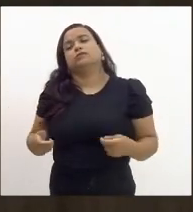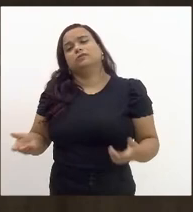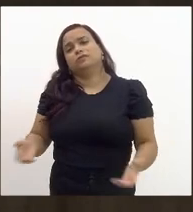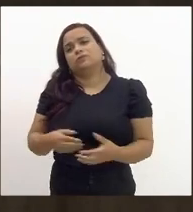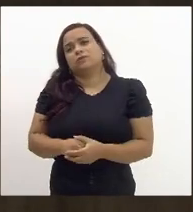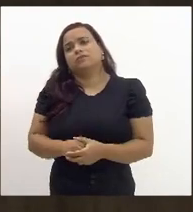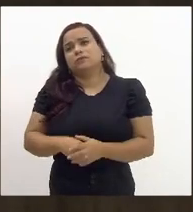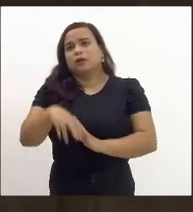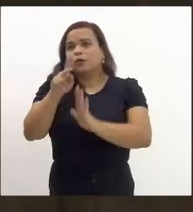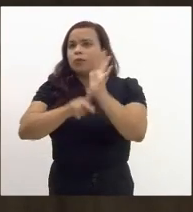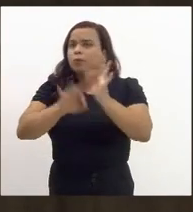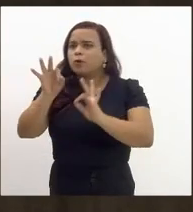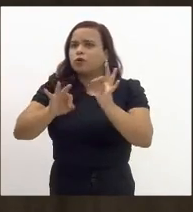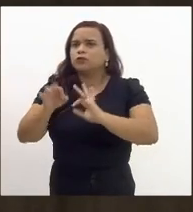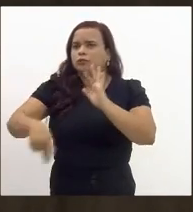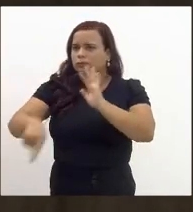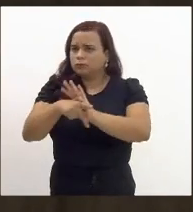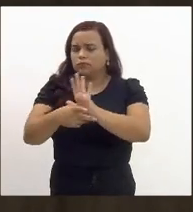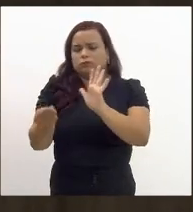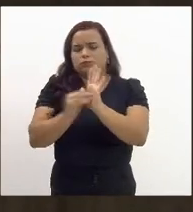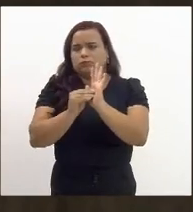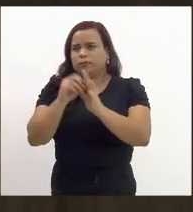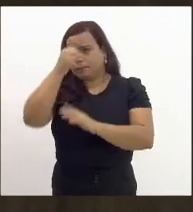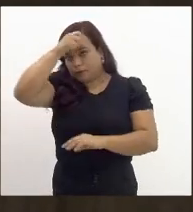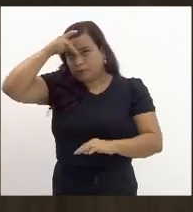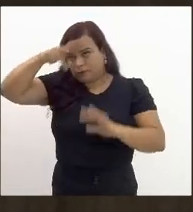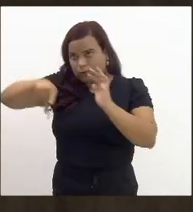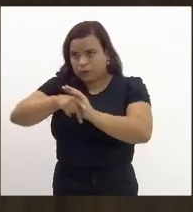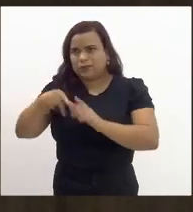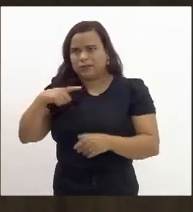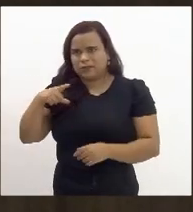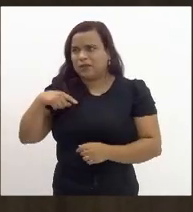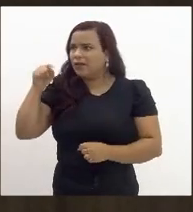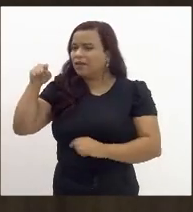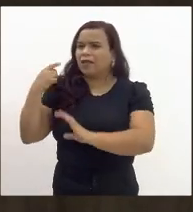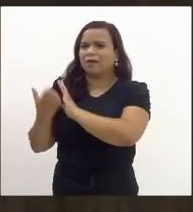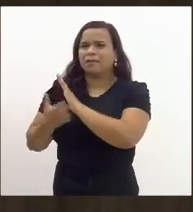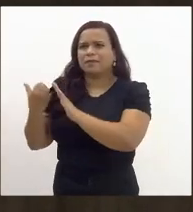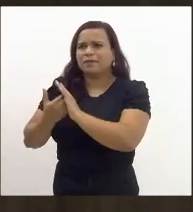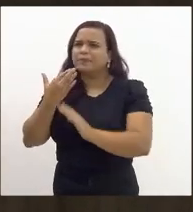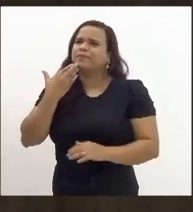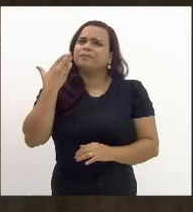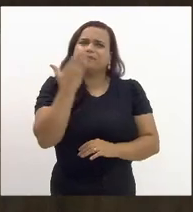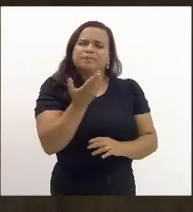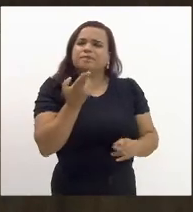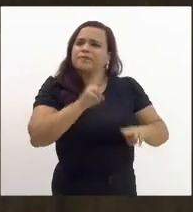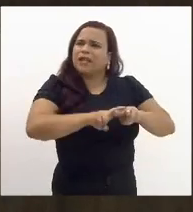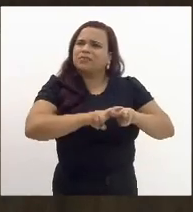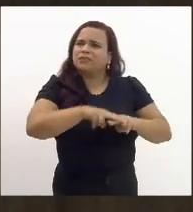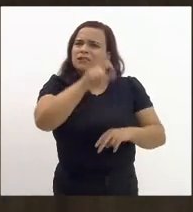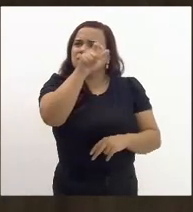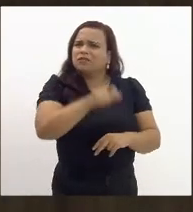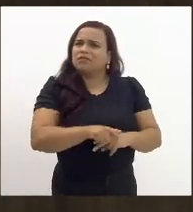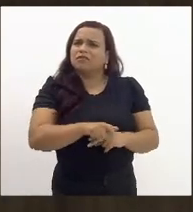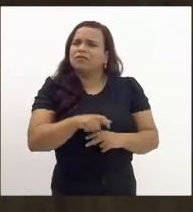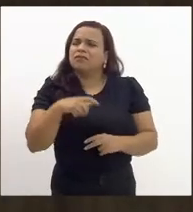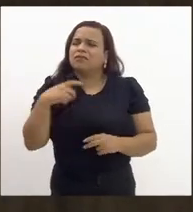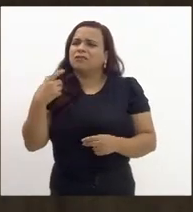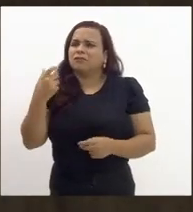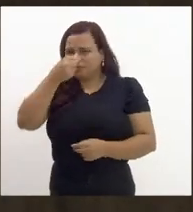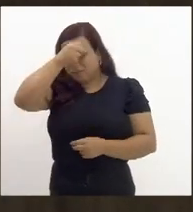estava no projeto do prefeito, e uma concessionária pedia prisão do prefeito e também